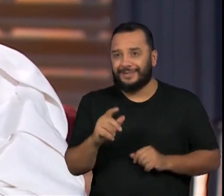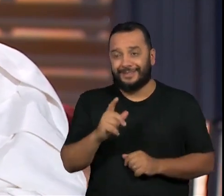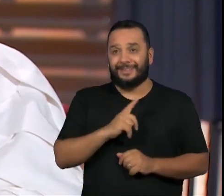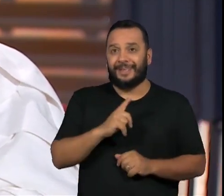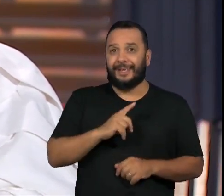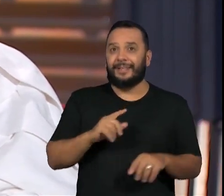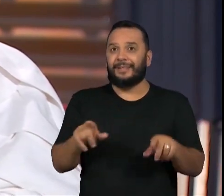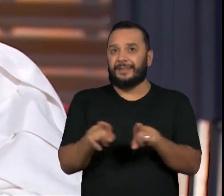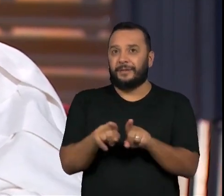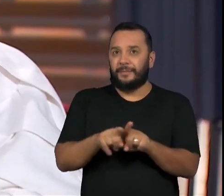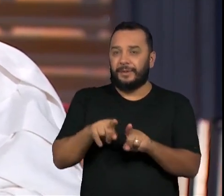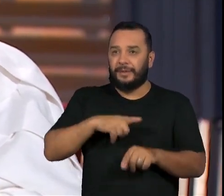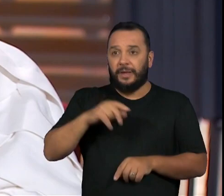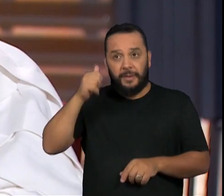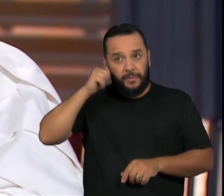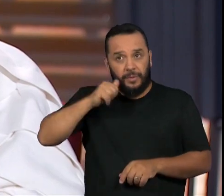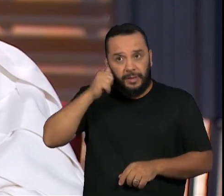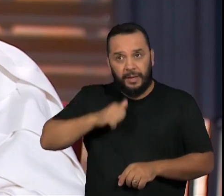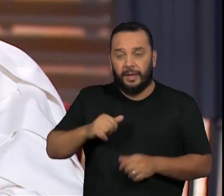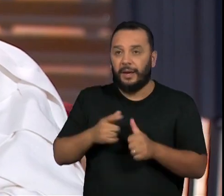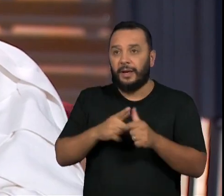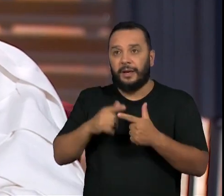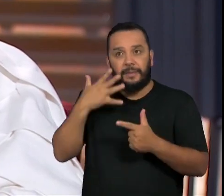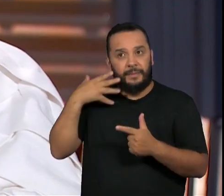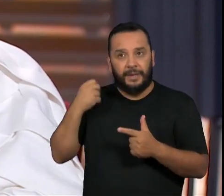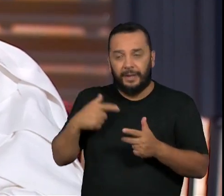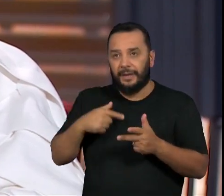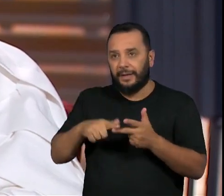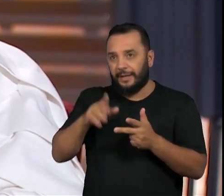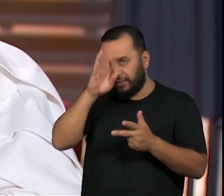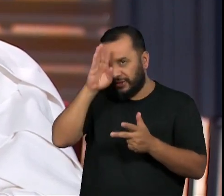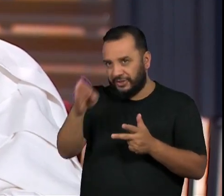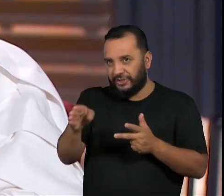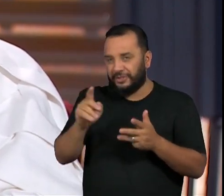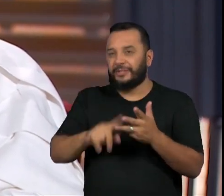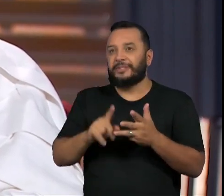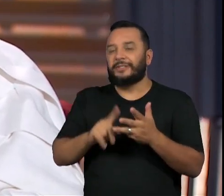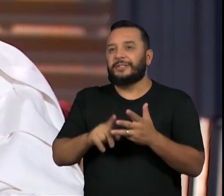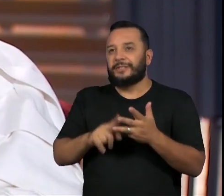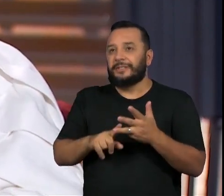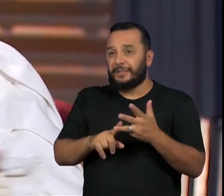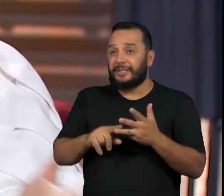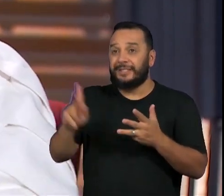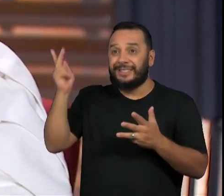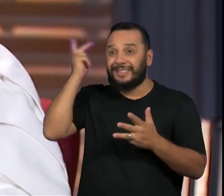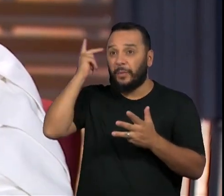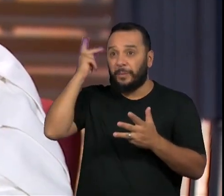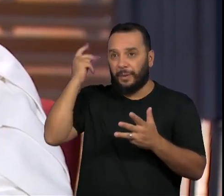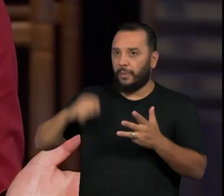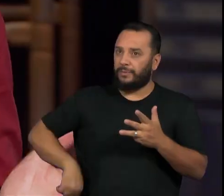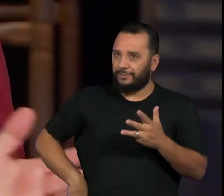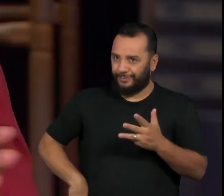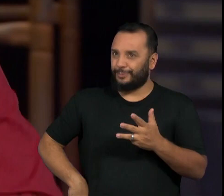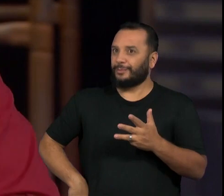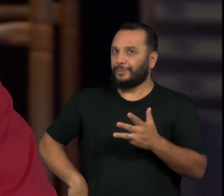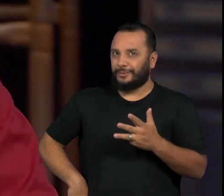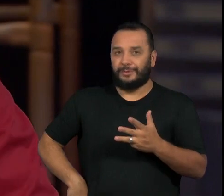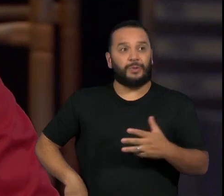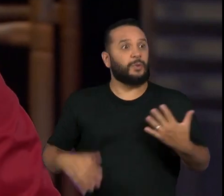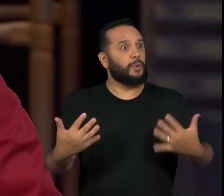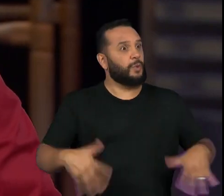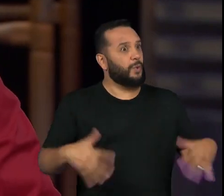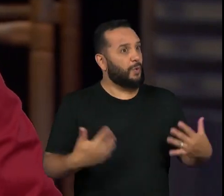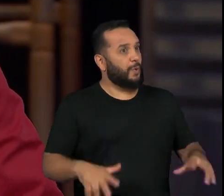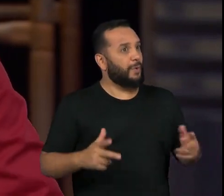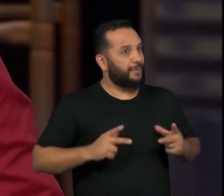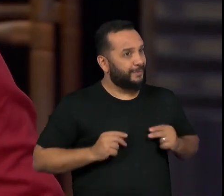até uma mulher branca, cisgênero, heterossexual e de São Paulo na minha equipe. Nossa, mas aí eu sou muito legal.